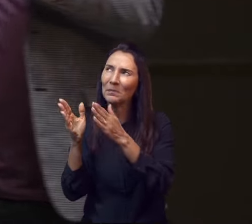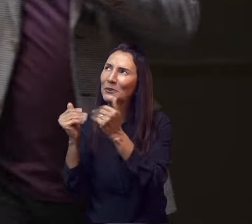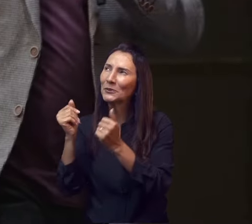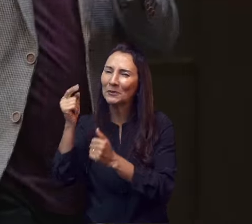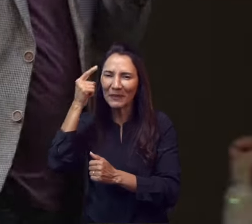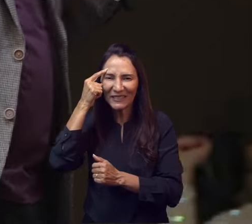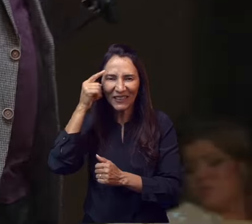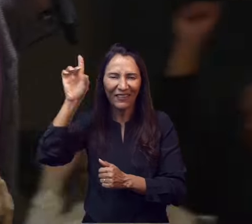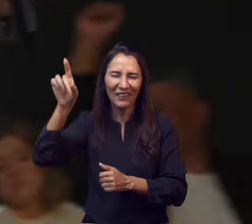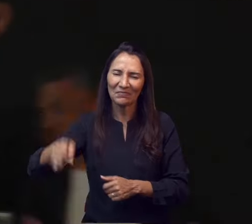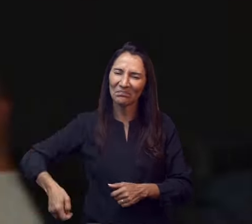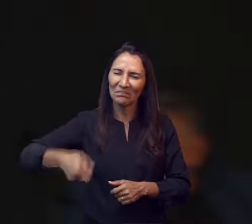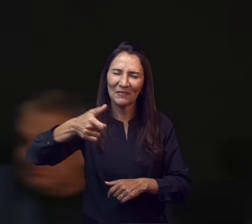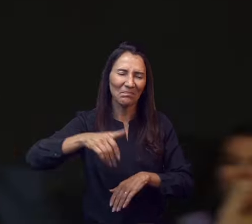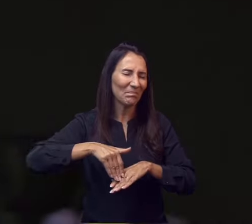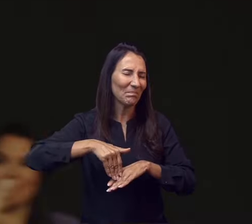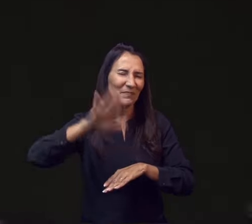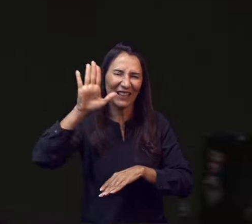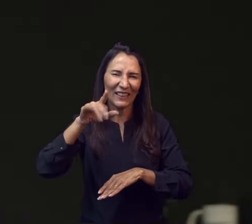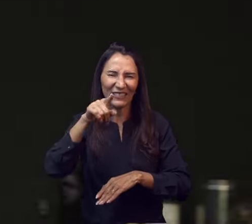você pode ter certeza